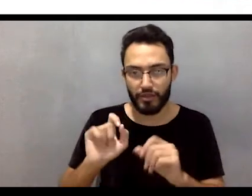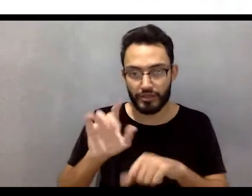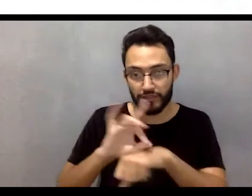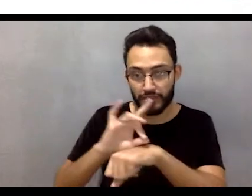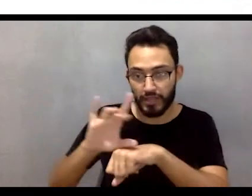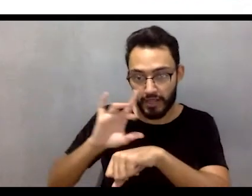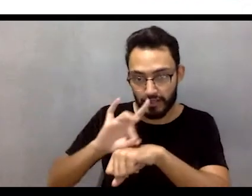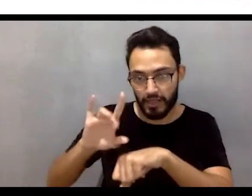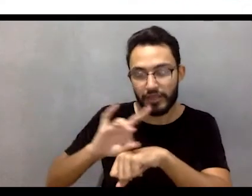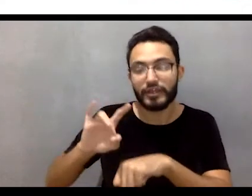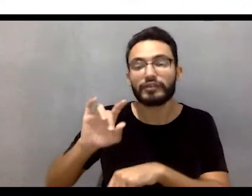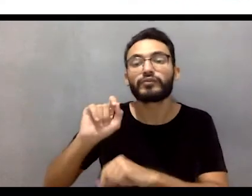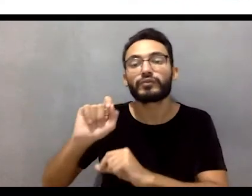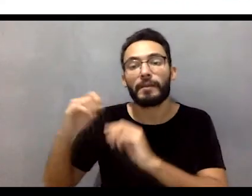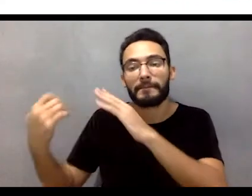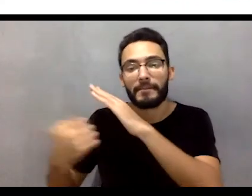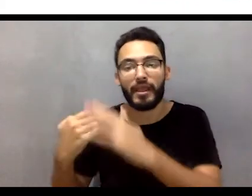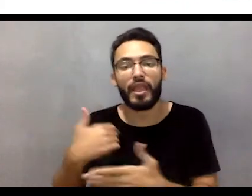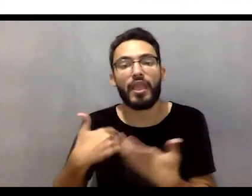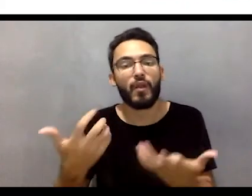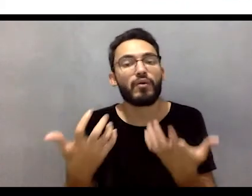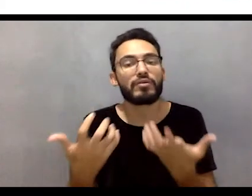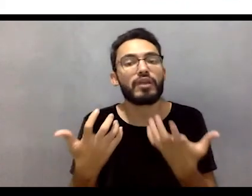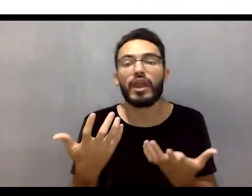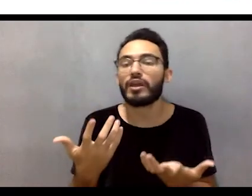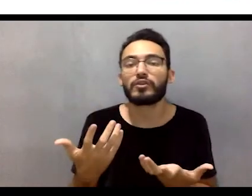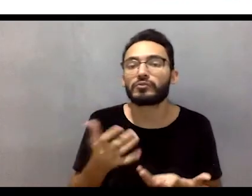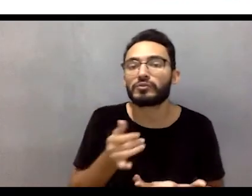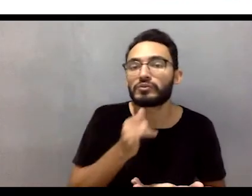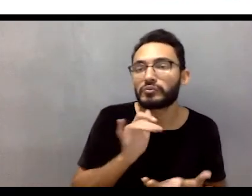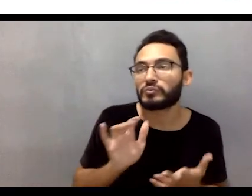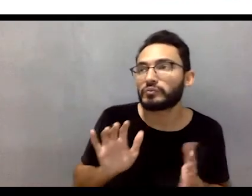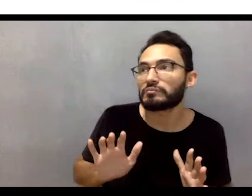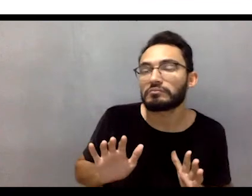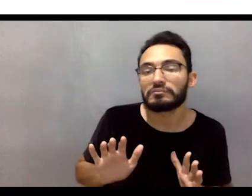estratégia da empresa, por exemplo, eu quero ser